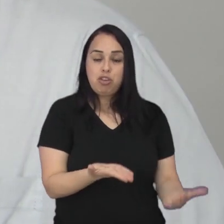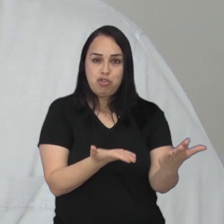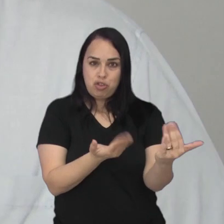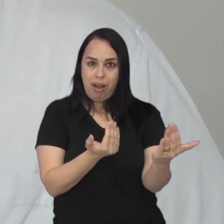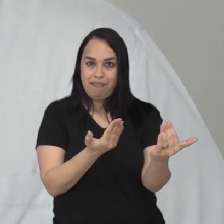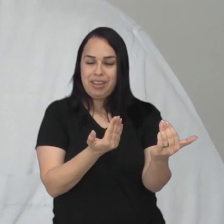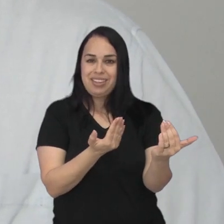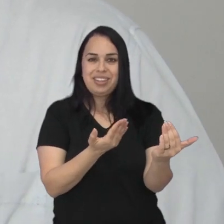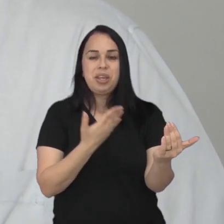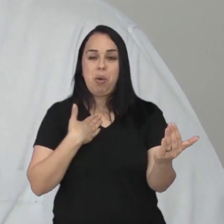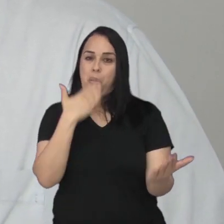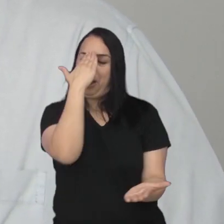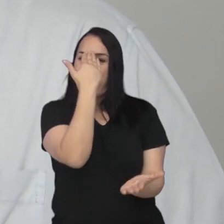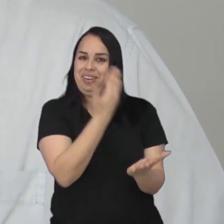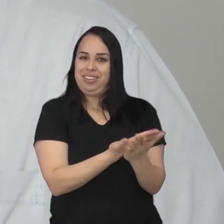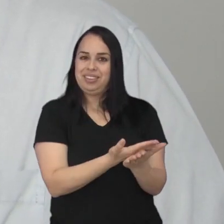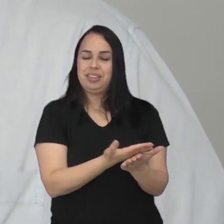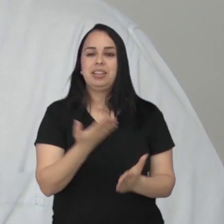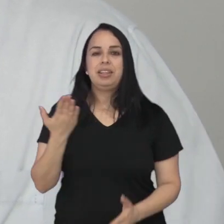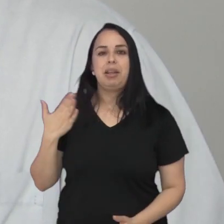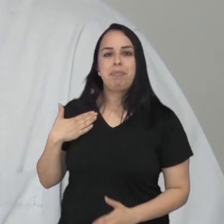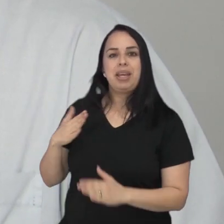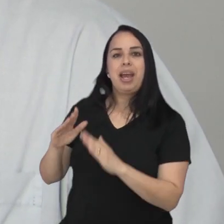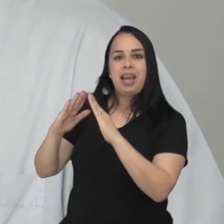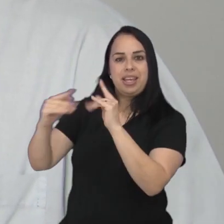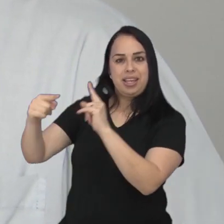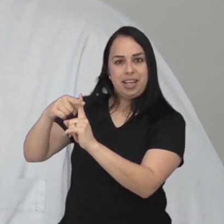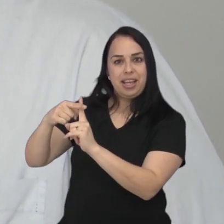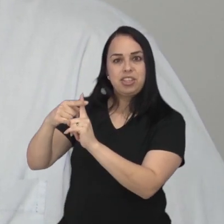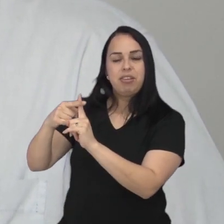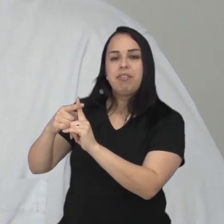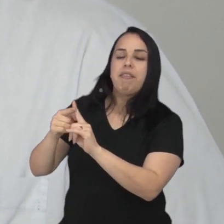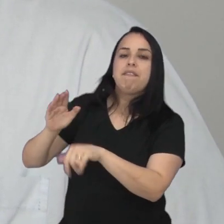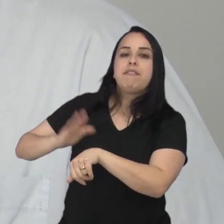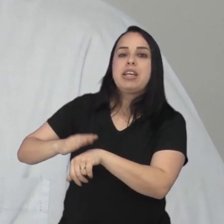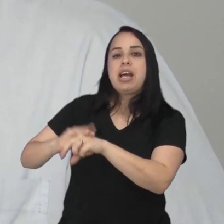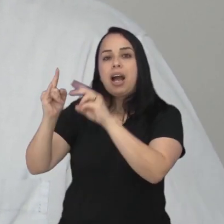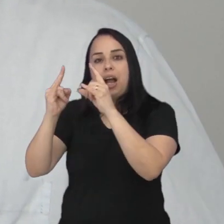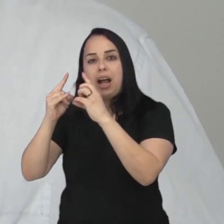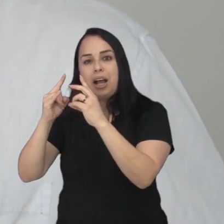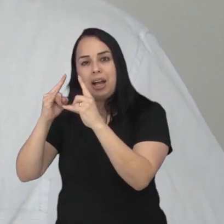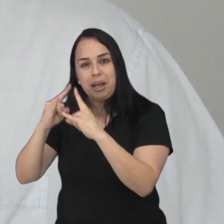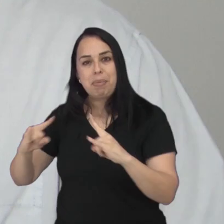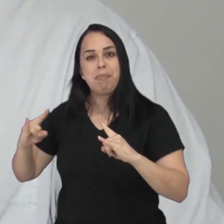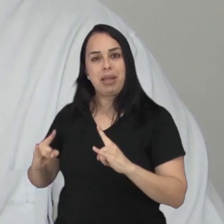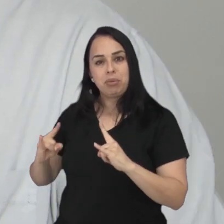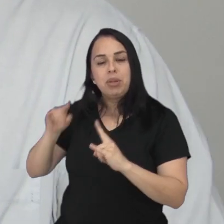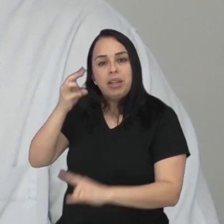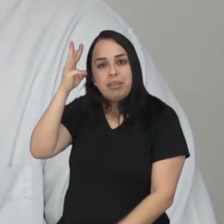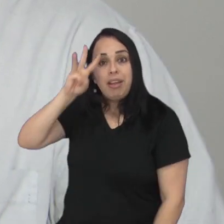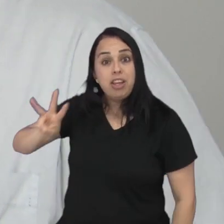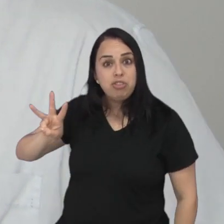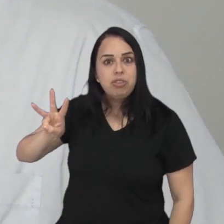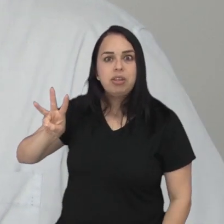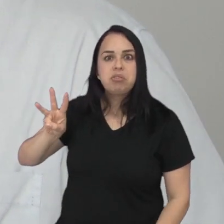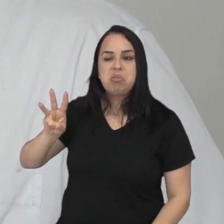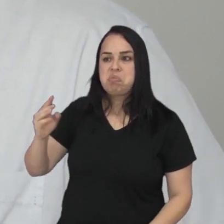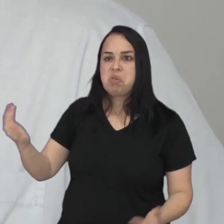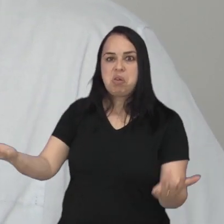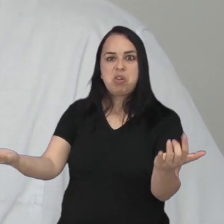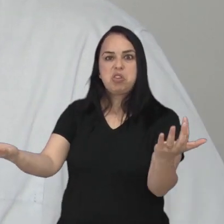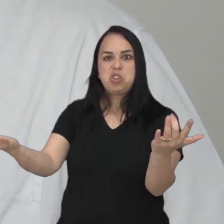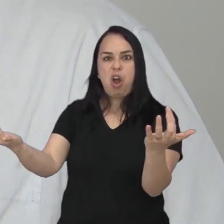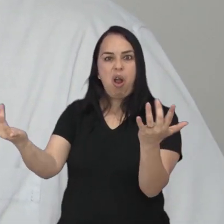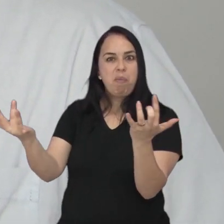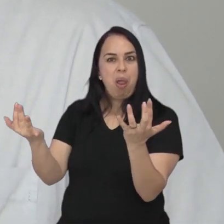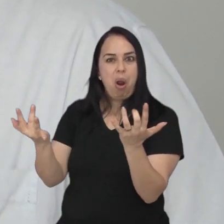exemplo, na minha paróquia, foi feito um retiro na própria igreja de 3 dias, chamado Ruá, que reuniu centenas de jovens